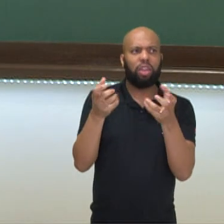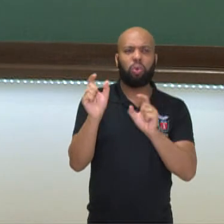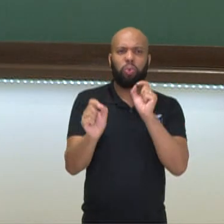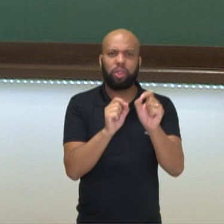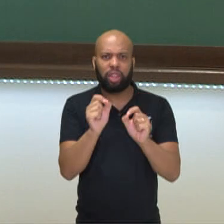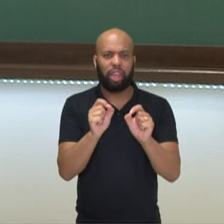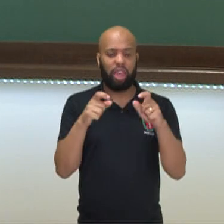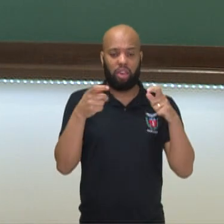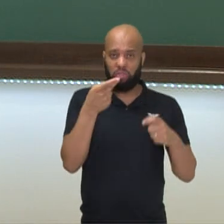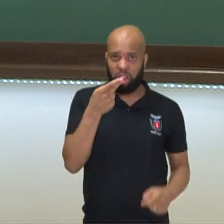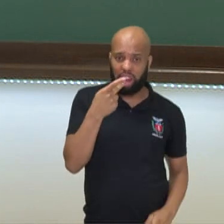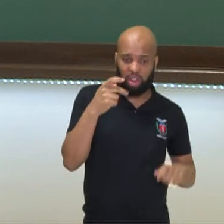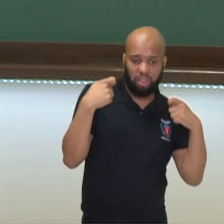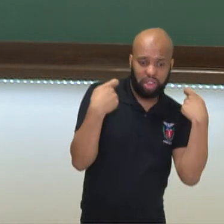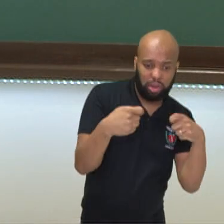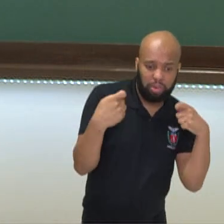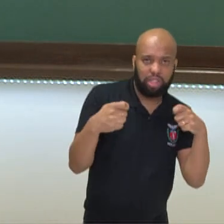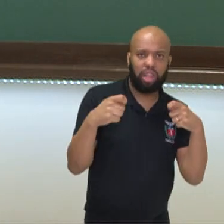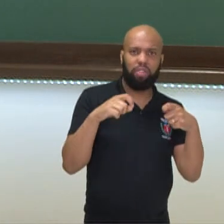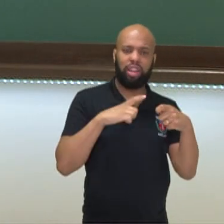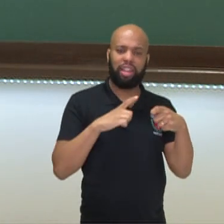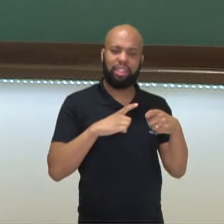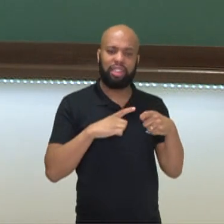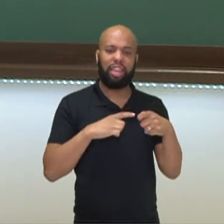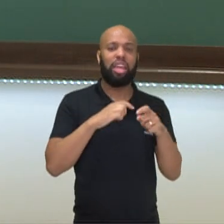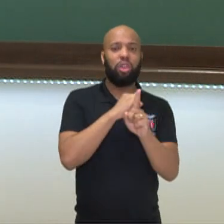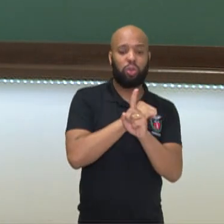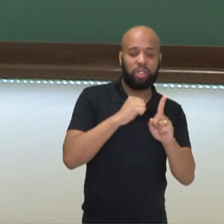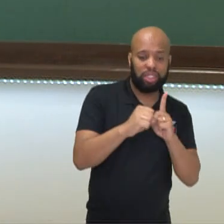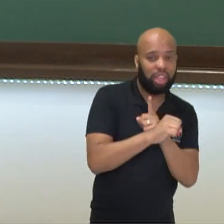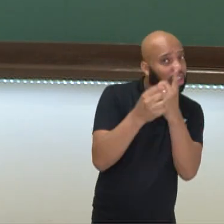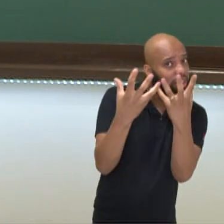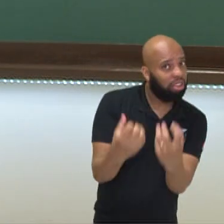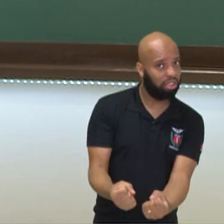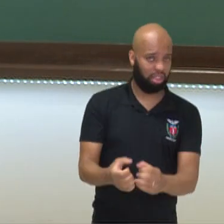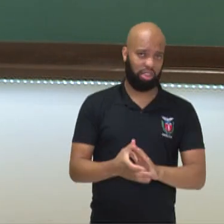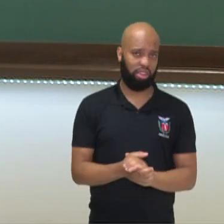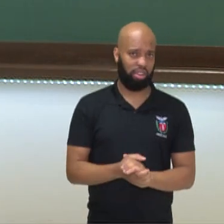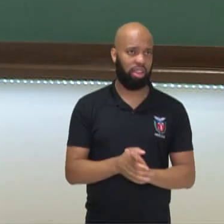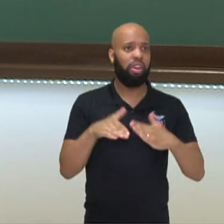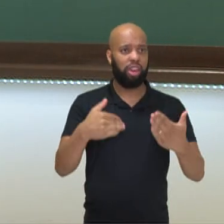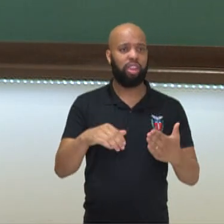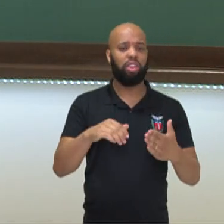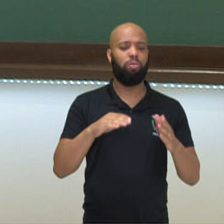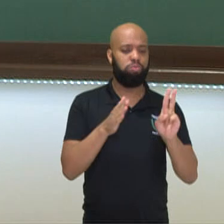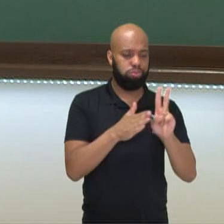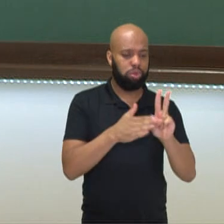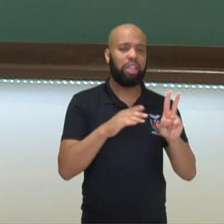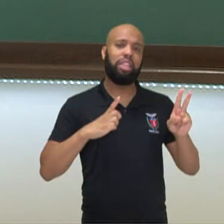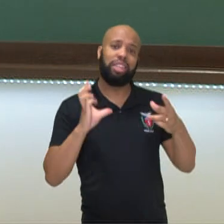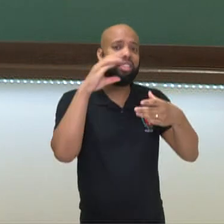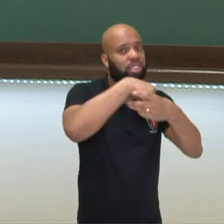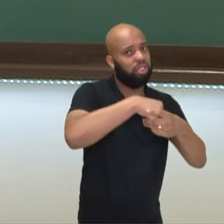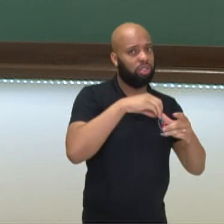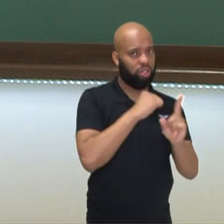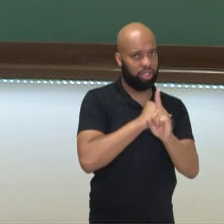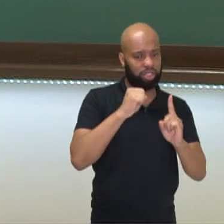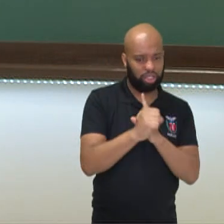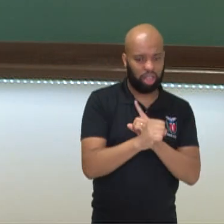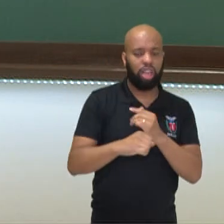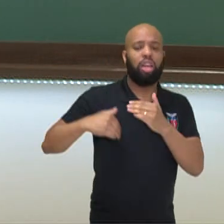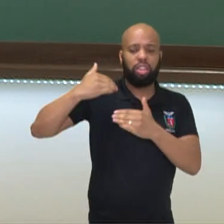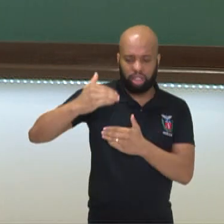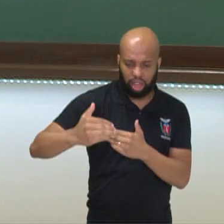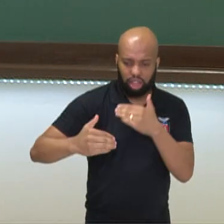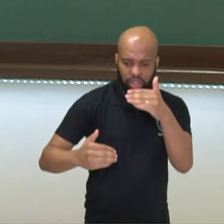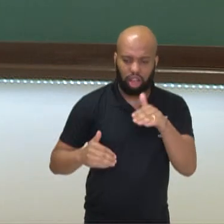assimilados pela sociedade. Então, os indígenas deveriam passar a integrar a sociedade e, aos poucos,